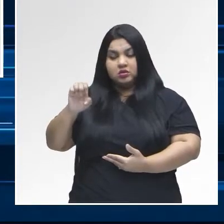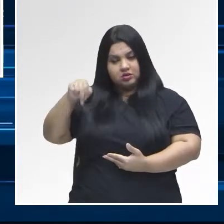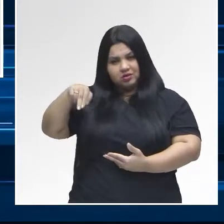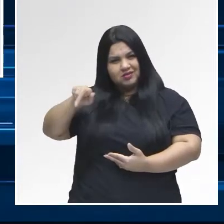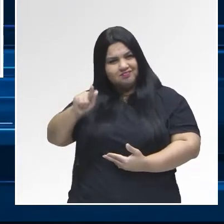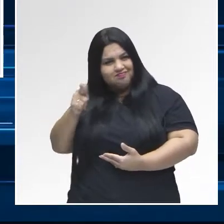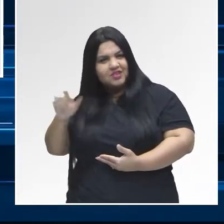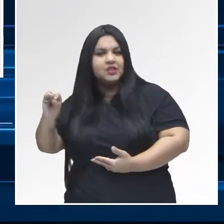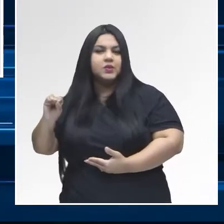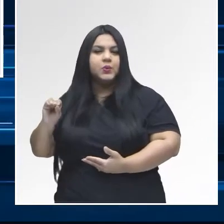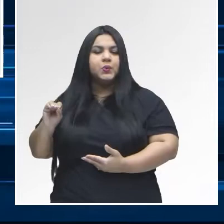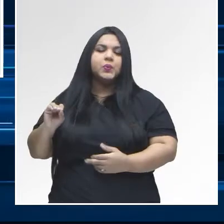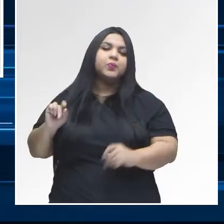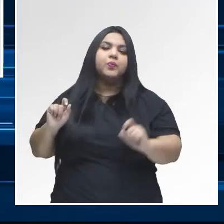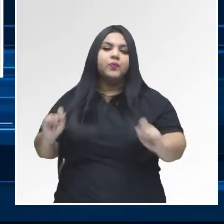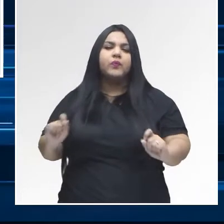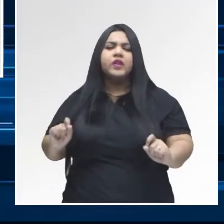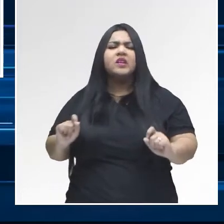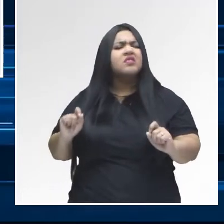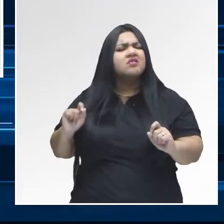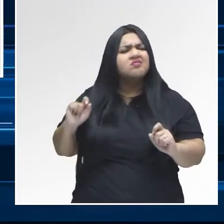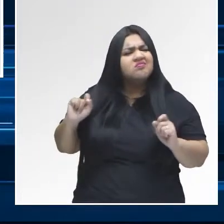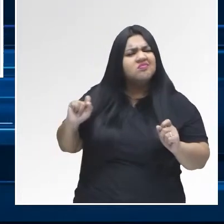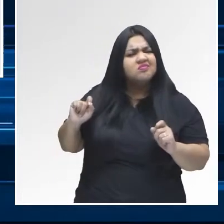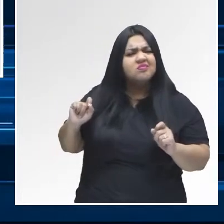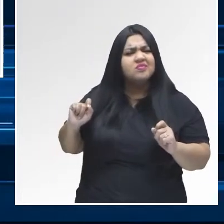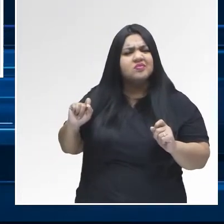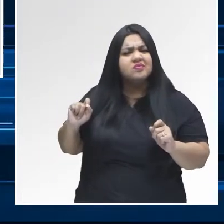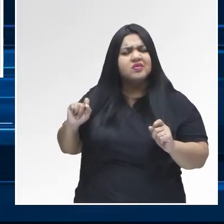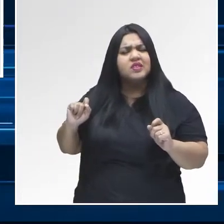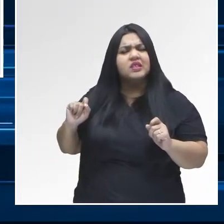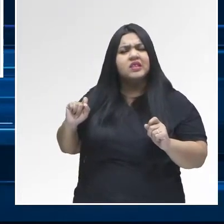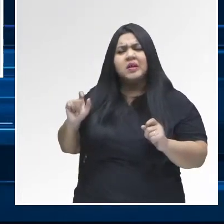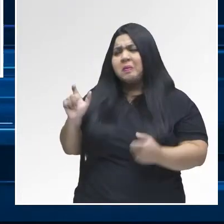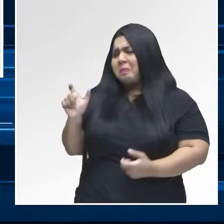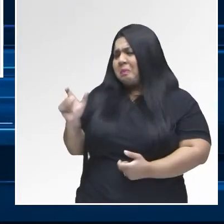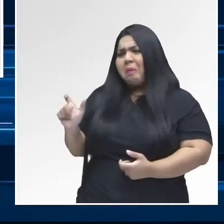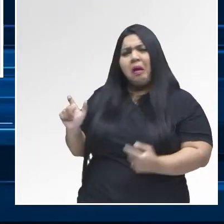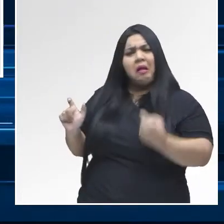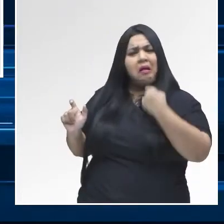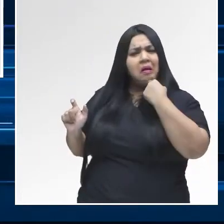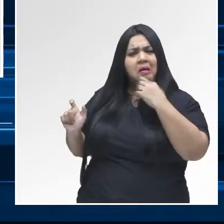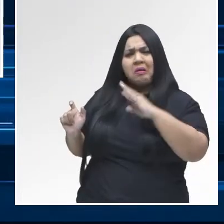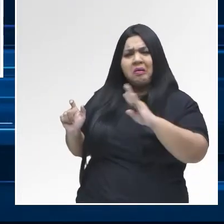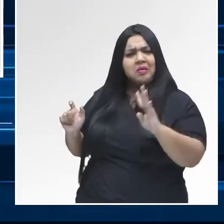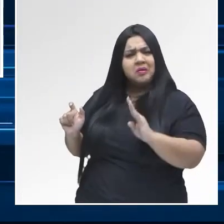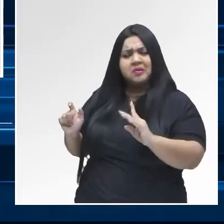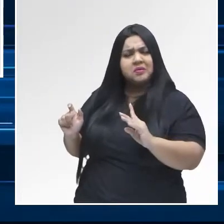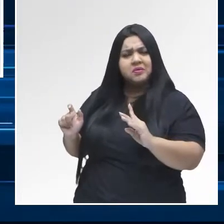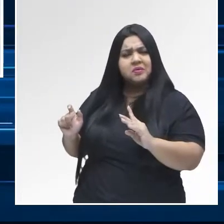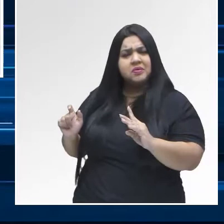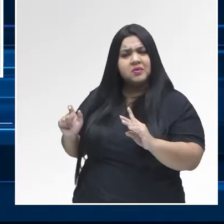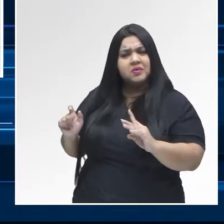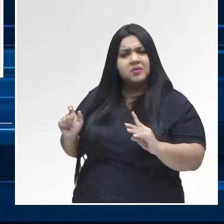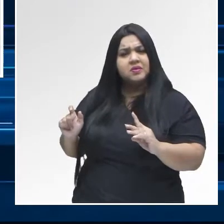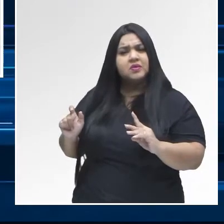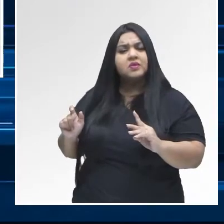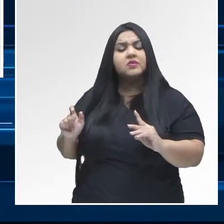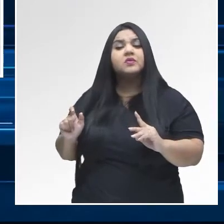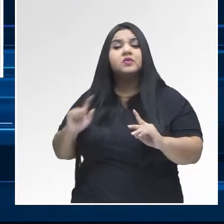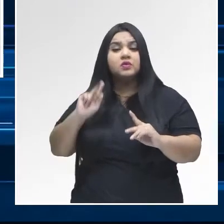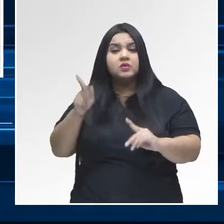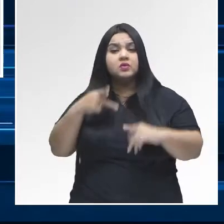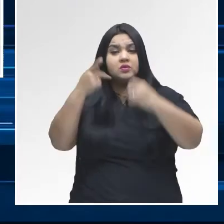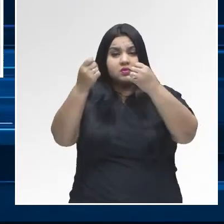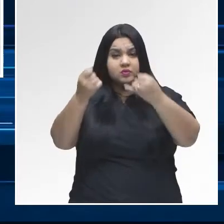miscigenação. Aí, o que, professor? Que palavra estranha é essa, miscigenação? Quando nós falamos